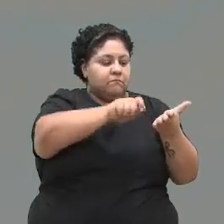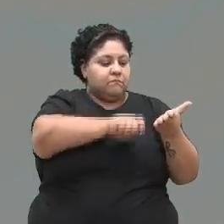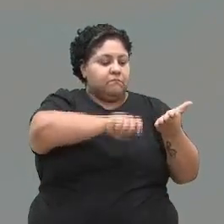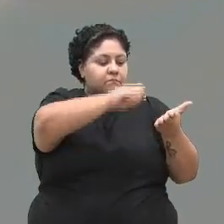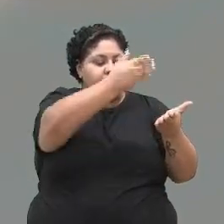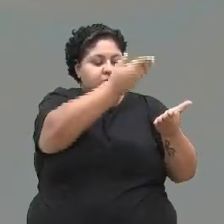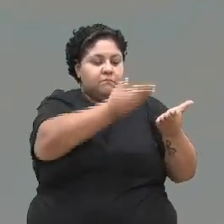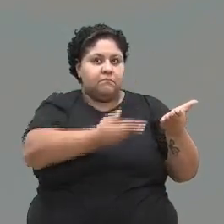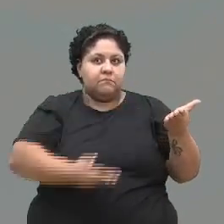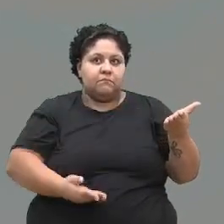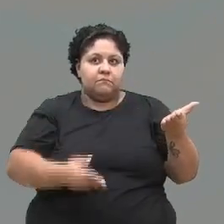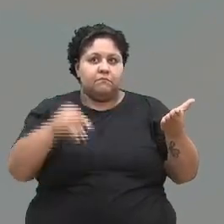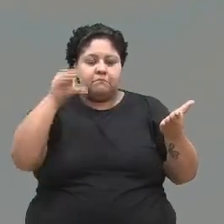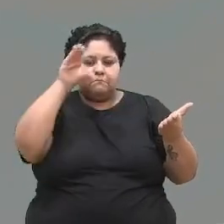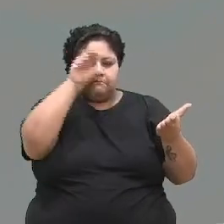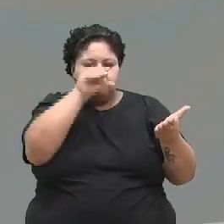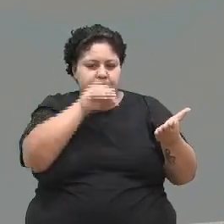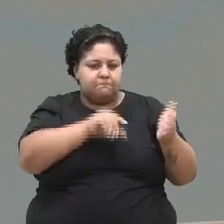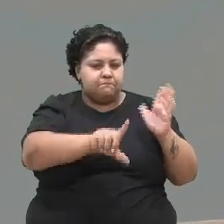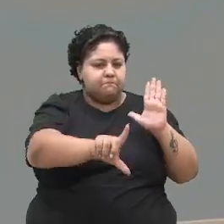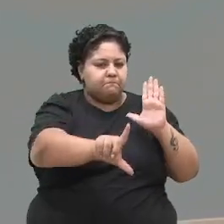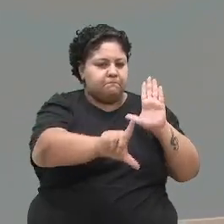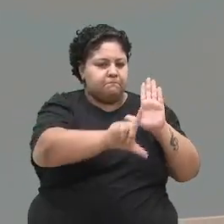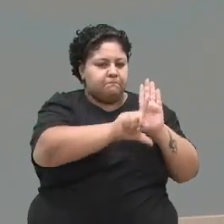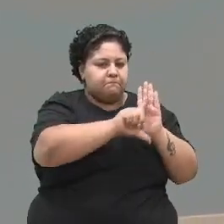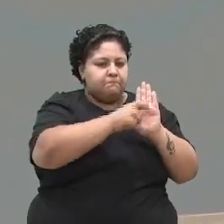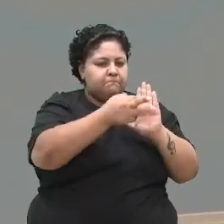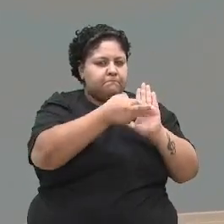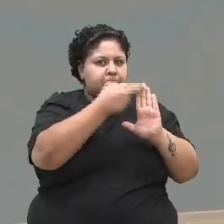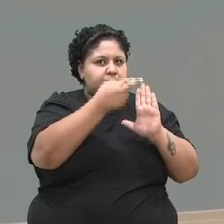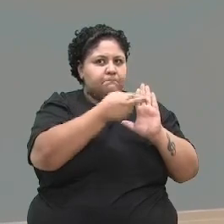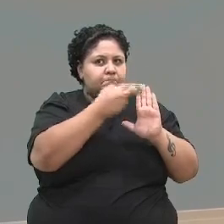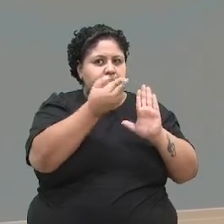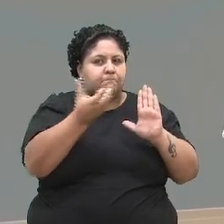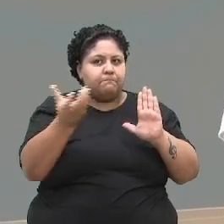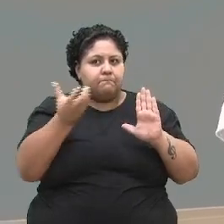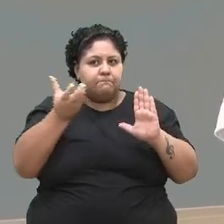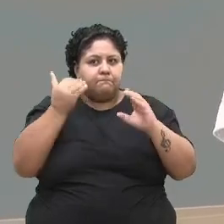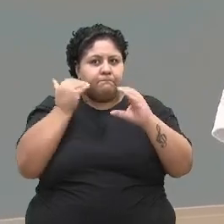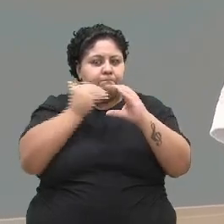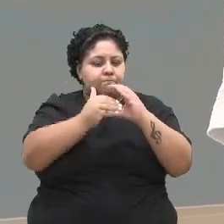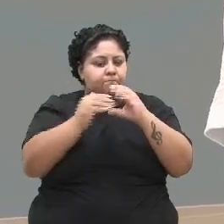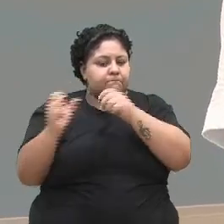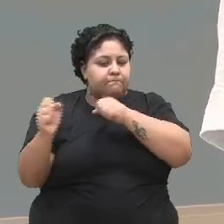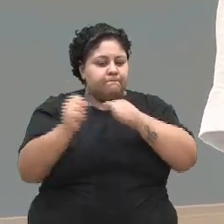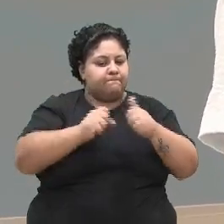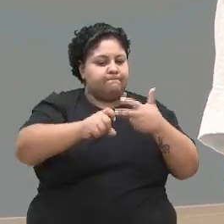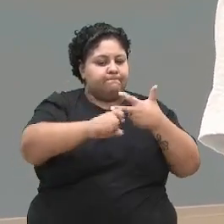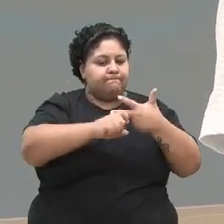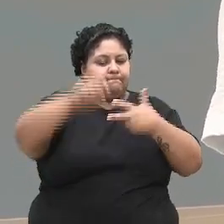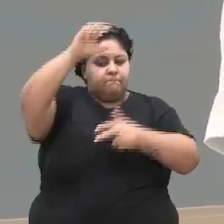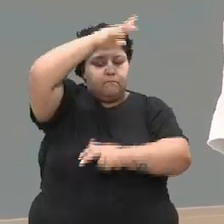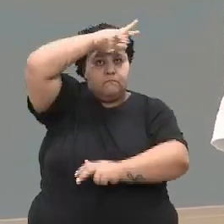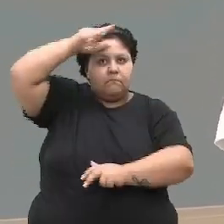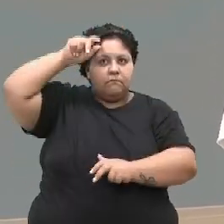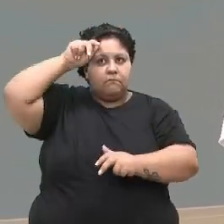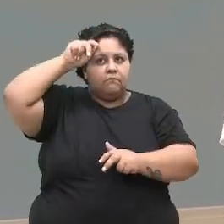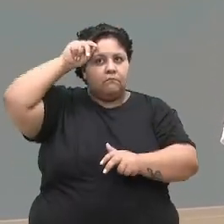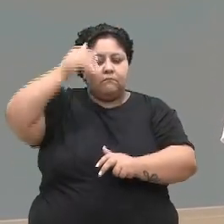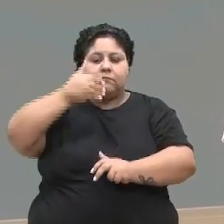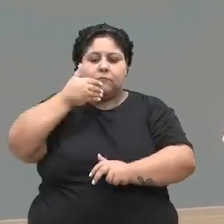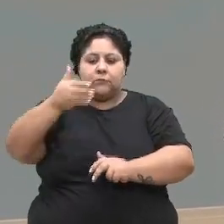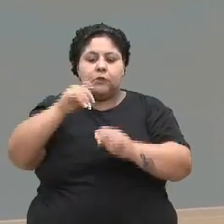as disposições regimentais, requerem que seja encaminhado ao Poder Executivo Municipal o seguinte pedido